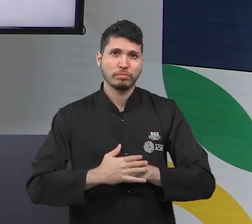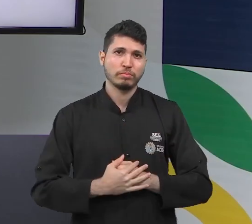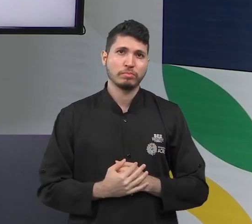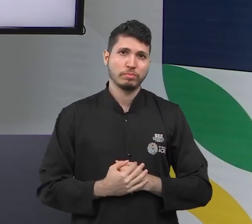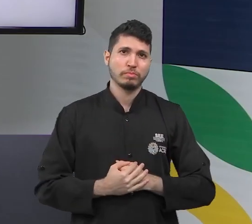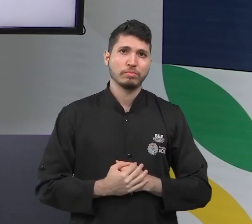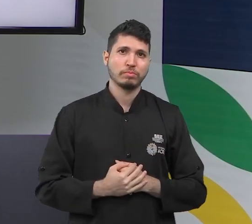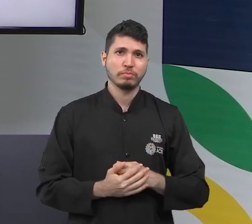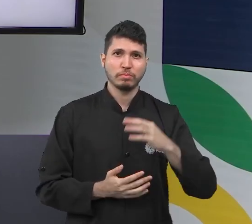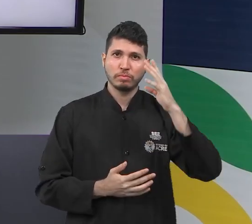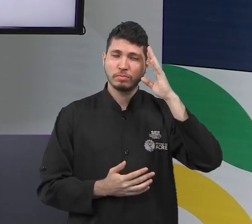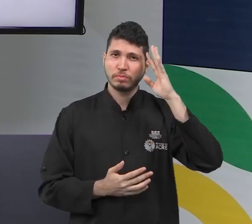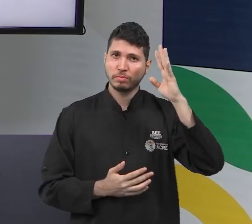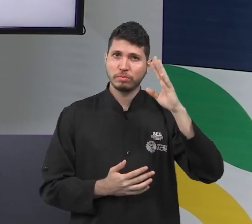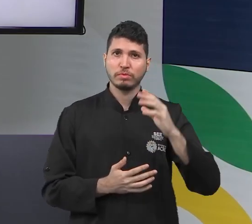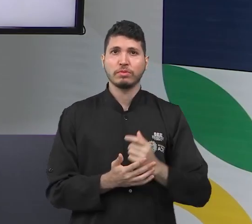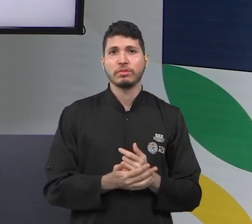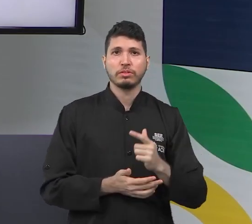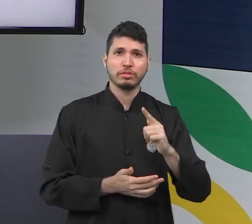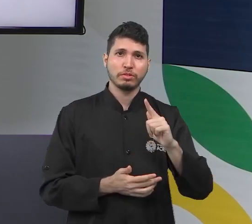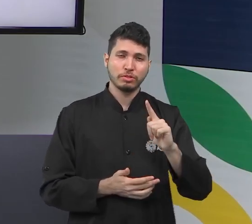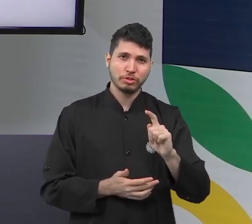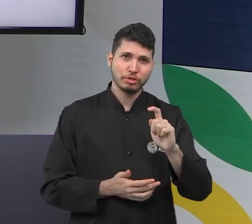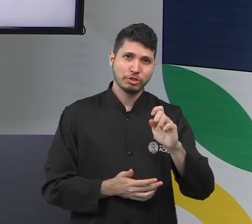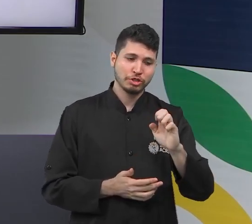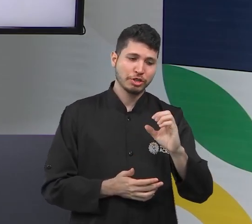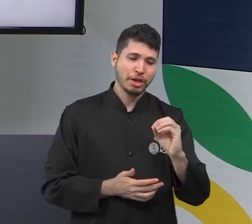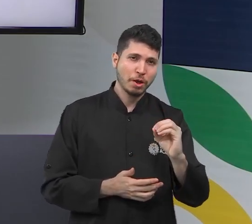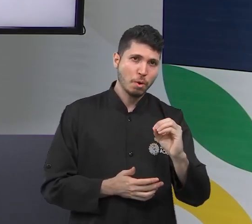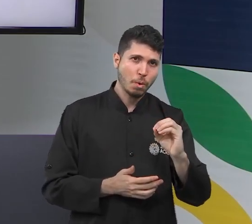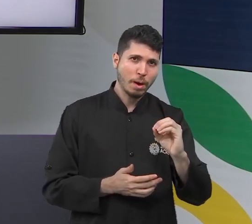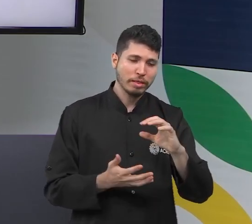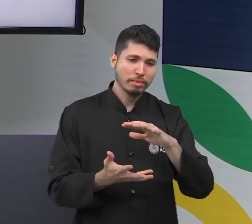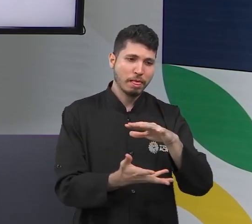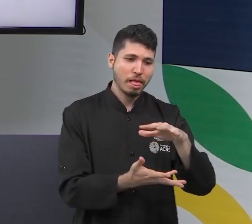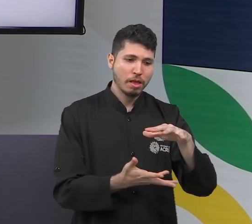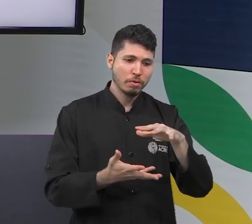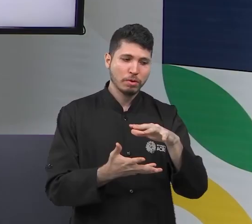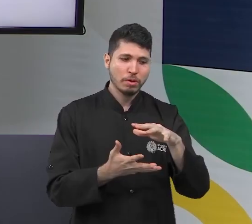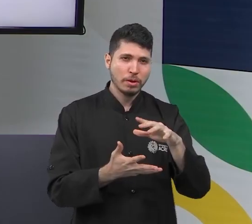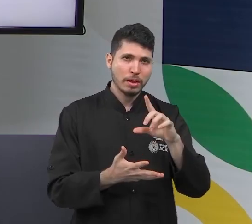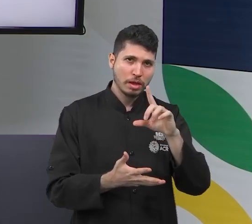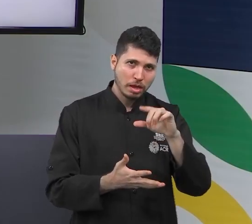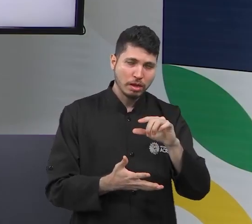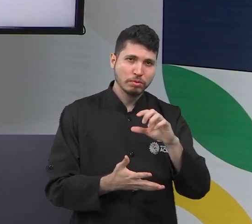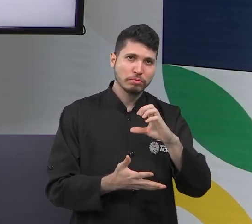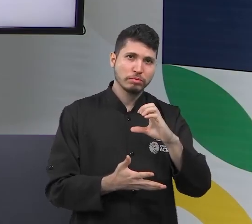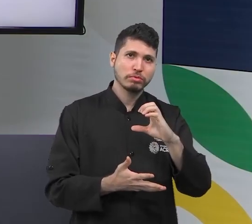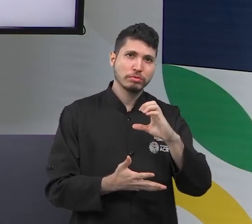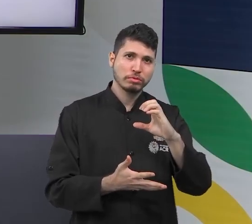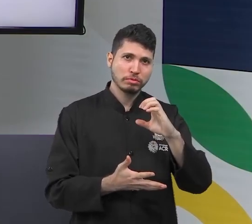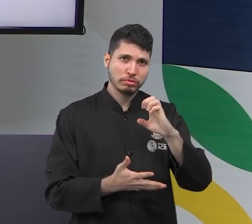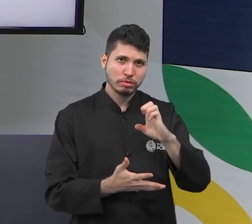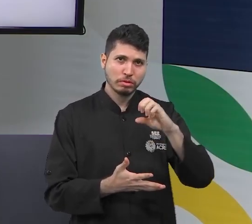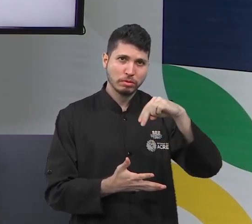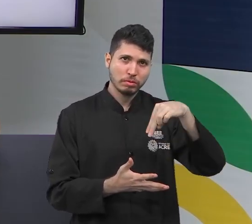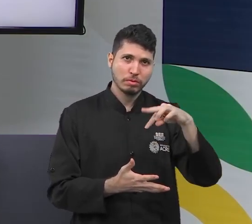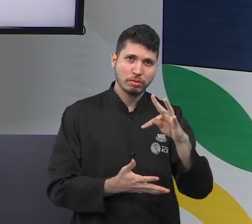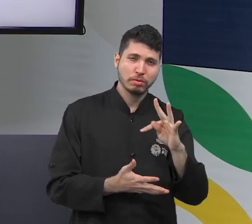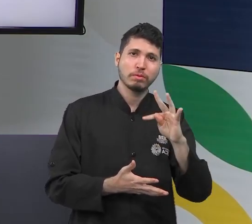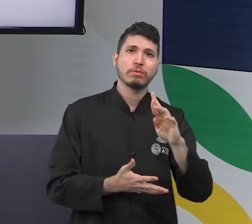aí a teoria geocêntrica, a Terra como centro do universo, nós vamos ter uma elaboração de